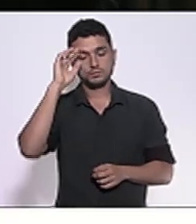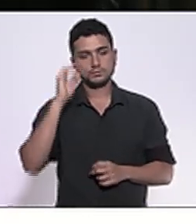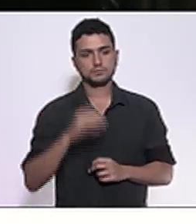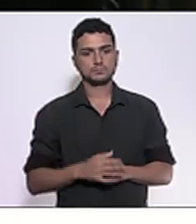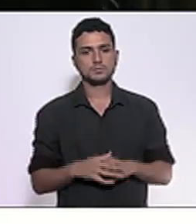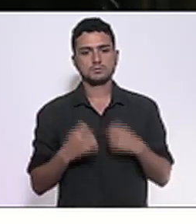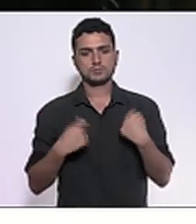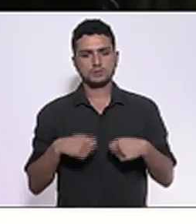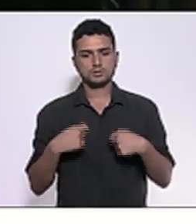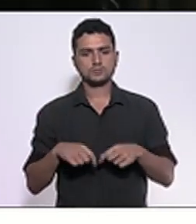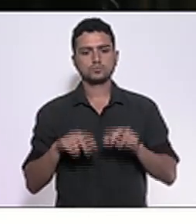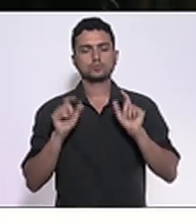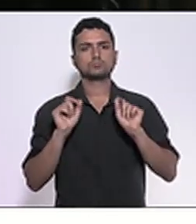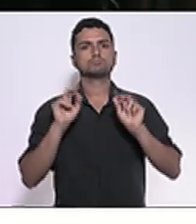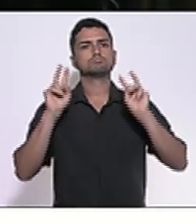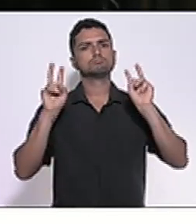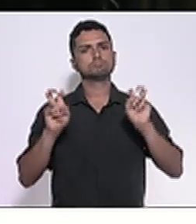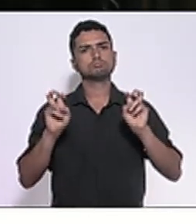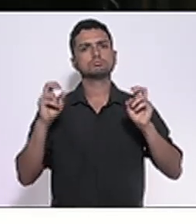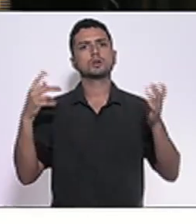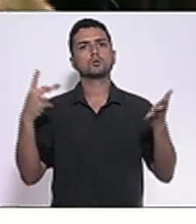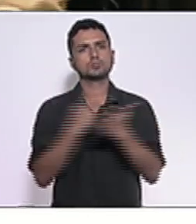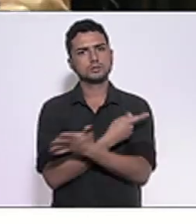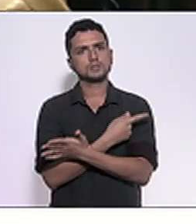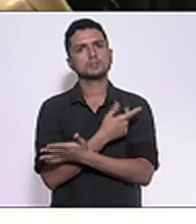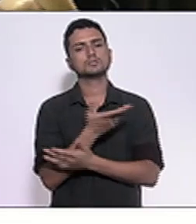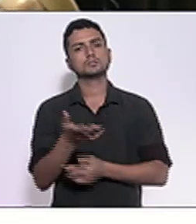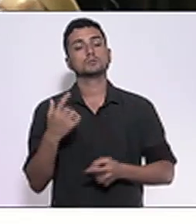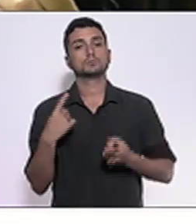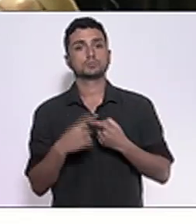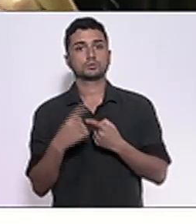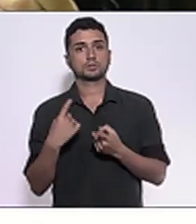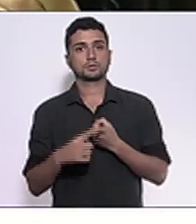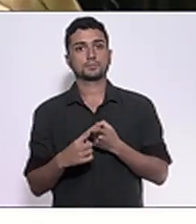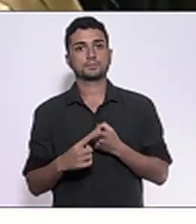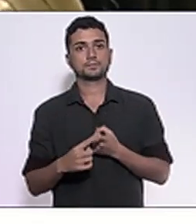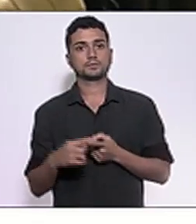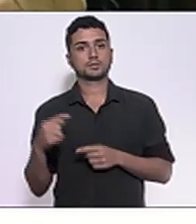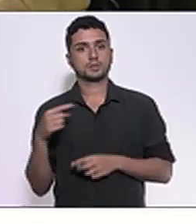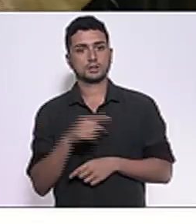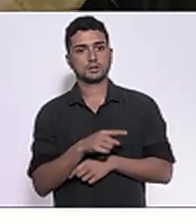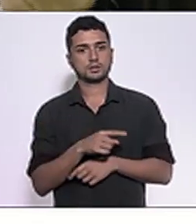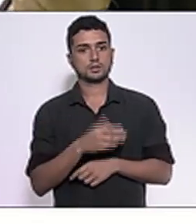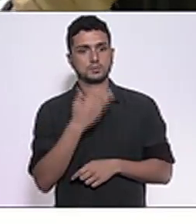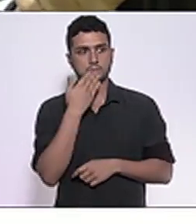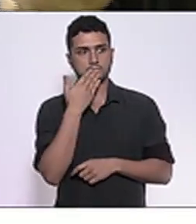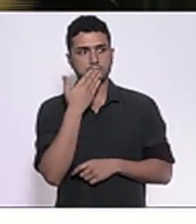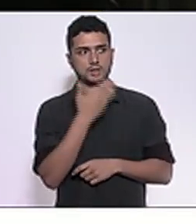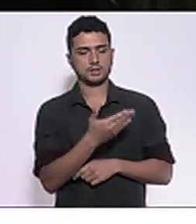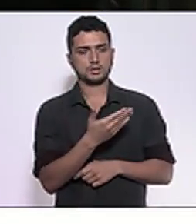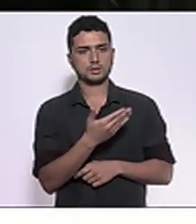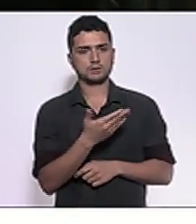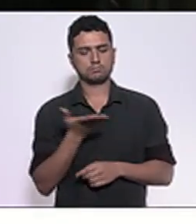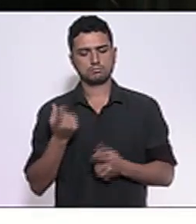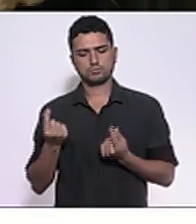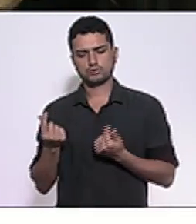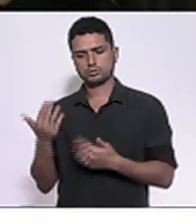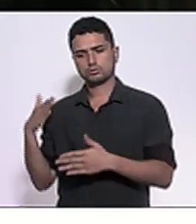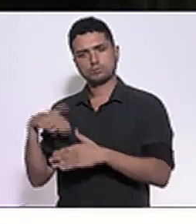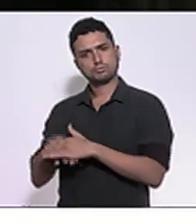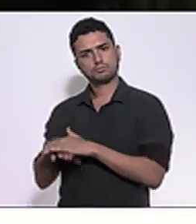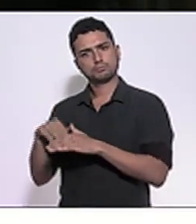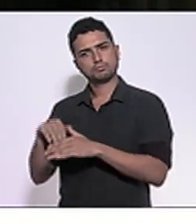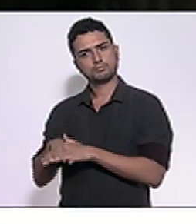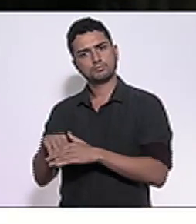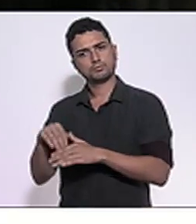que essas questões aconteçam, até porque eles arrecadam para o fundo deles. Eles foram claros aqui, né,